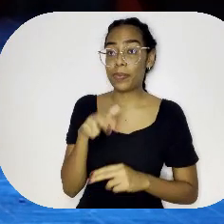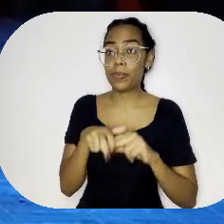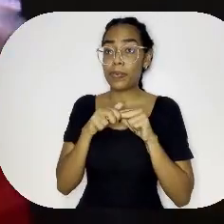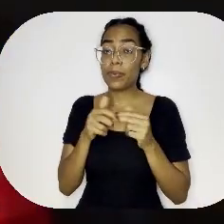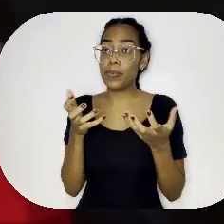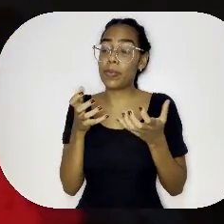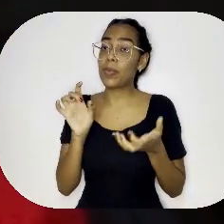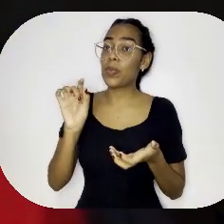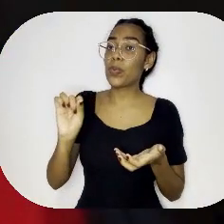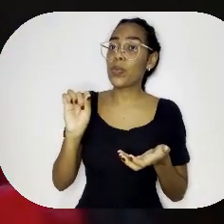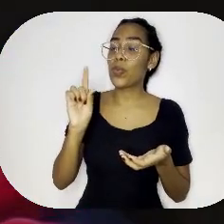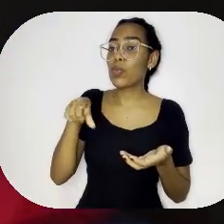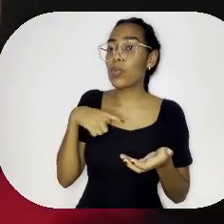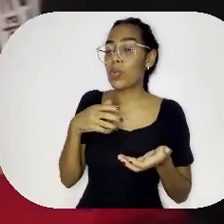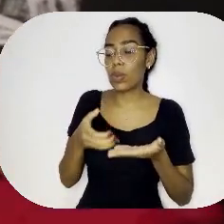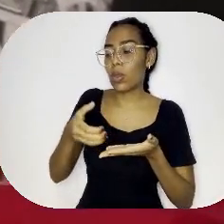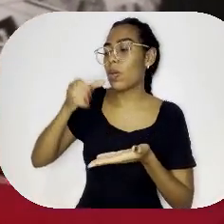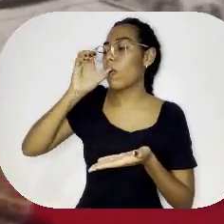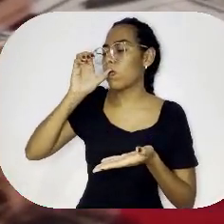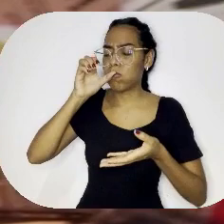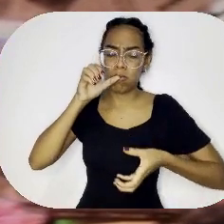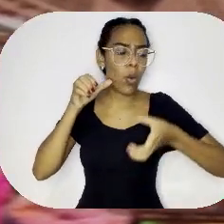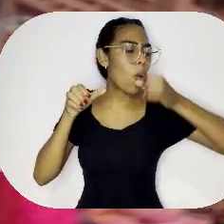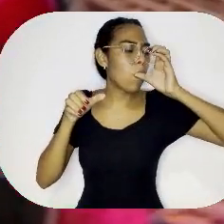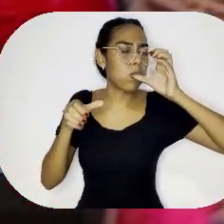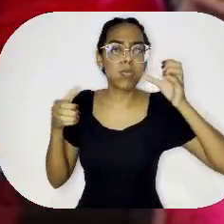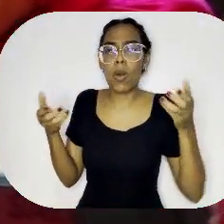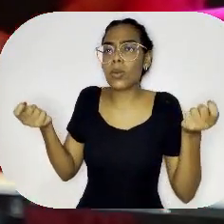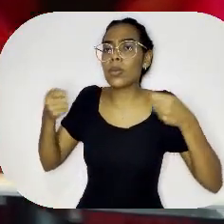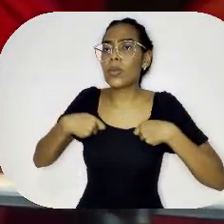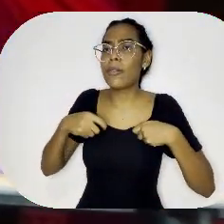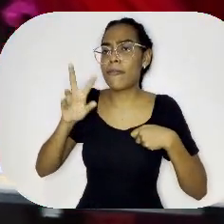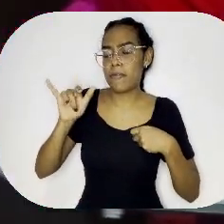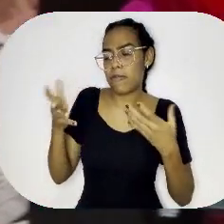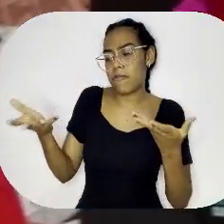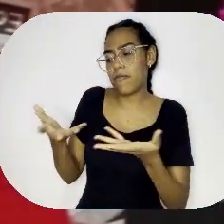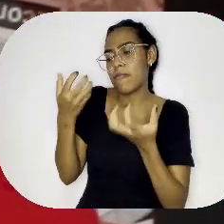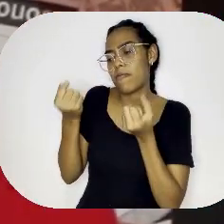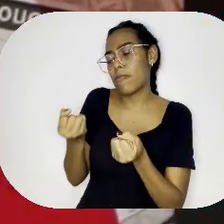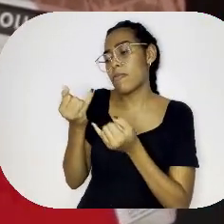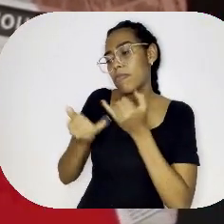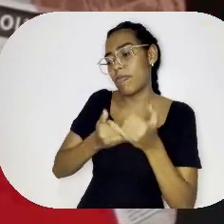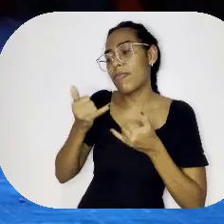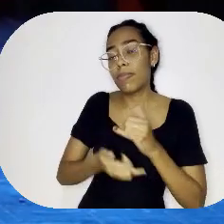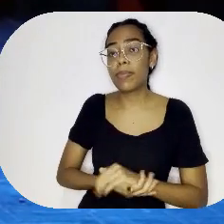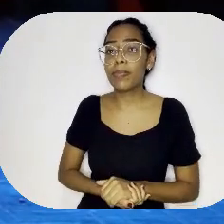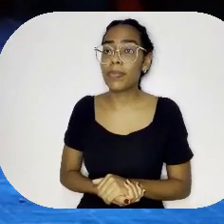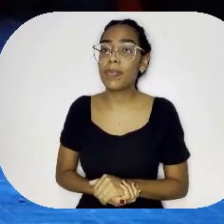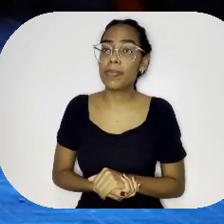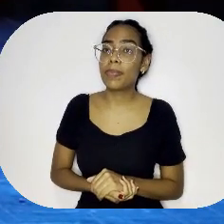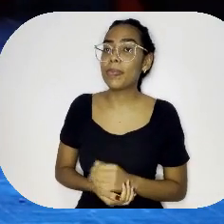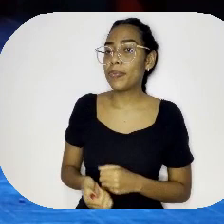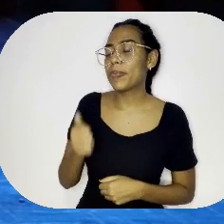a boneca é zica. Joga esse bundão no chão, sobe sem quica. Ela só quer um copão bem gelado e dois tragos pra